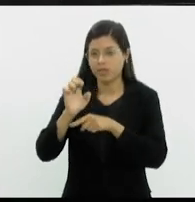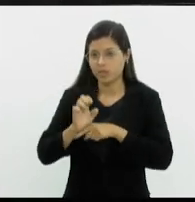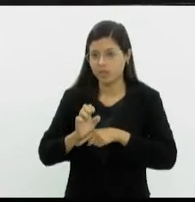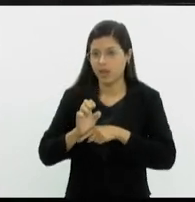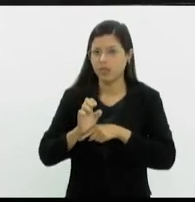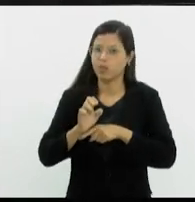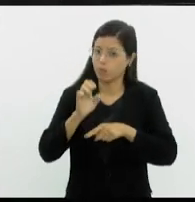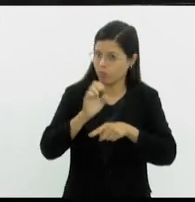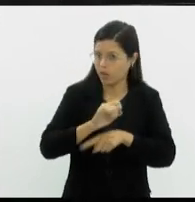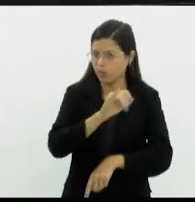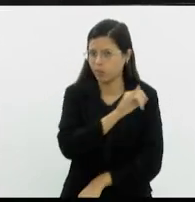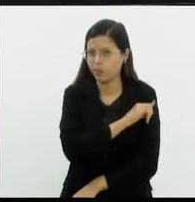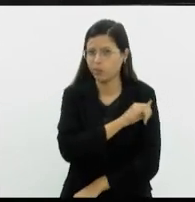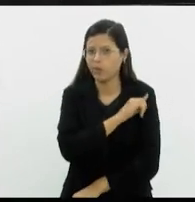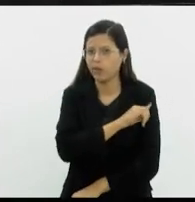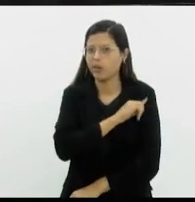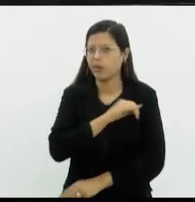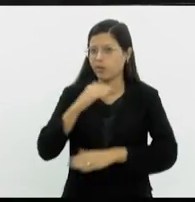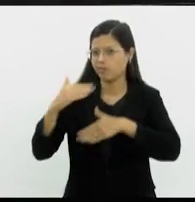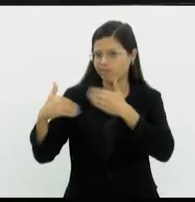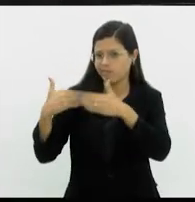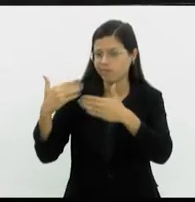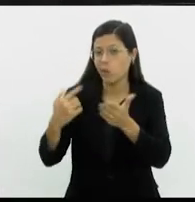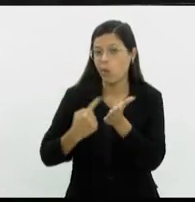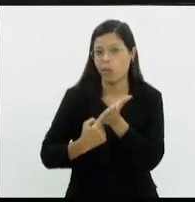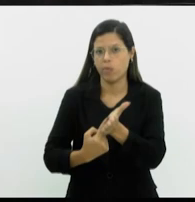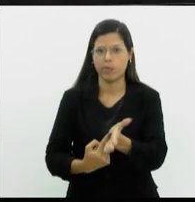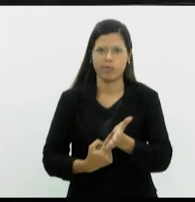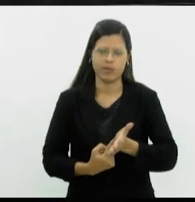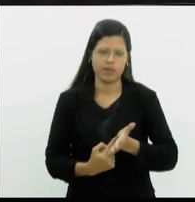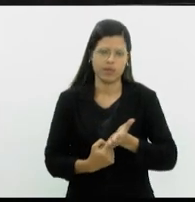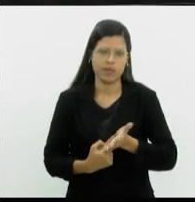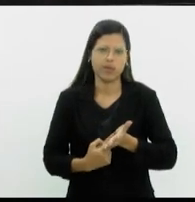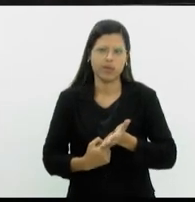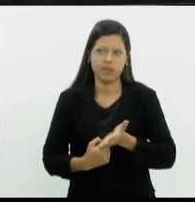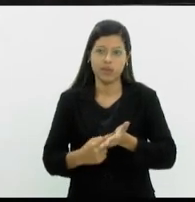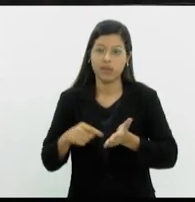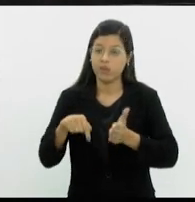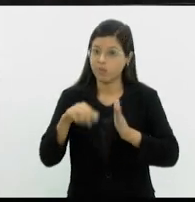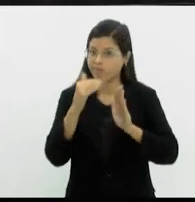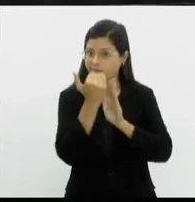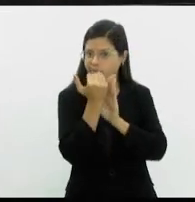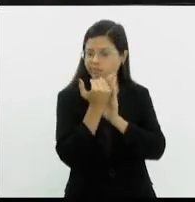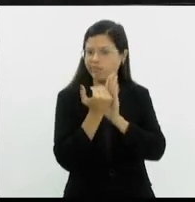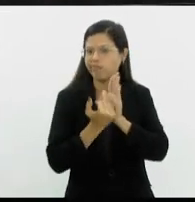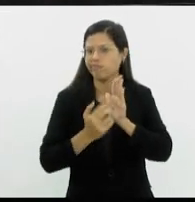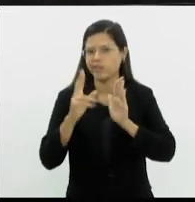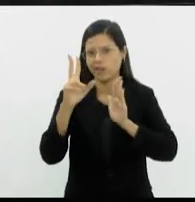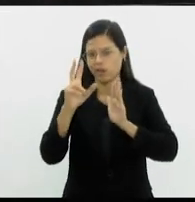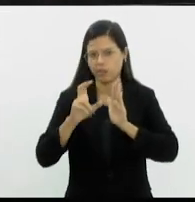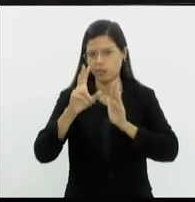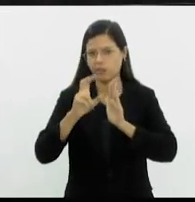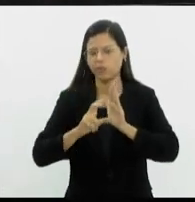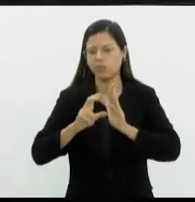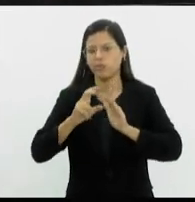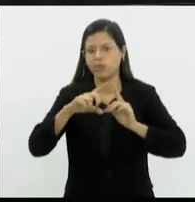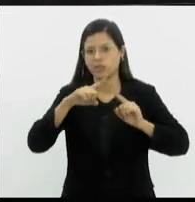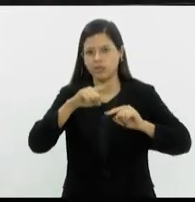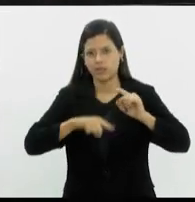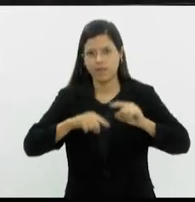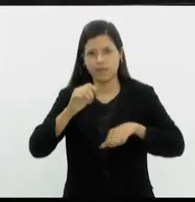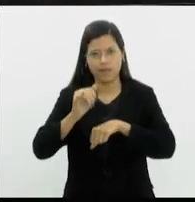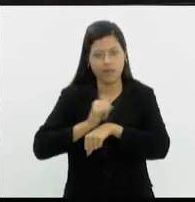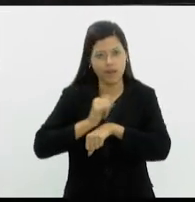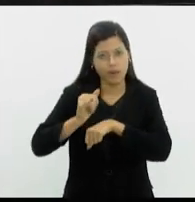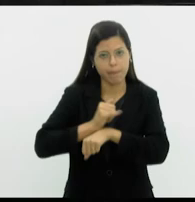Rio de Janeiro, cada vez mais, se comprometer com essa pauta, com essa ferramenta, com